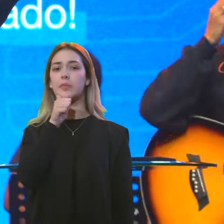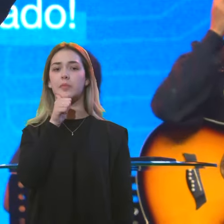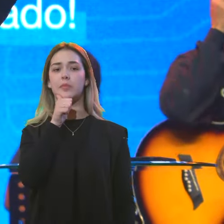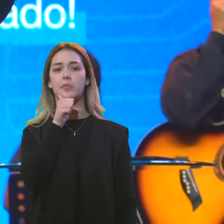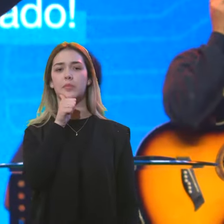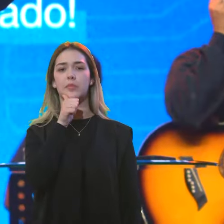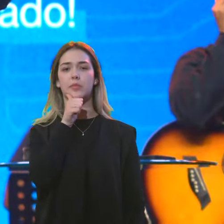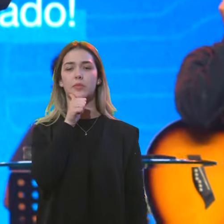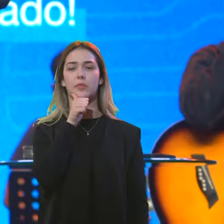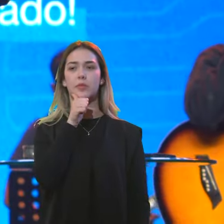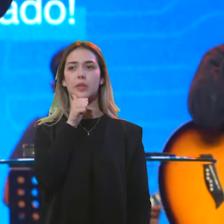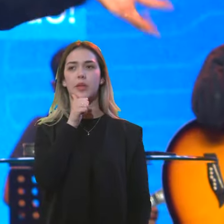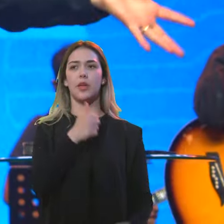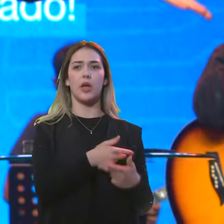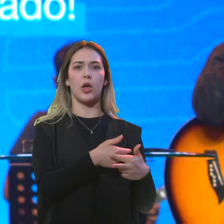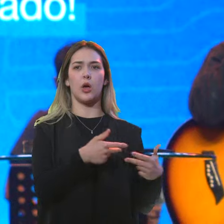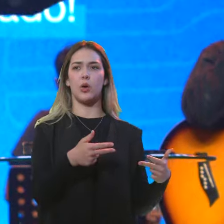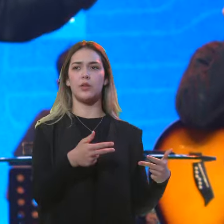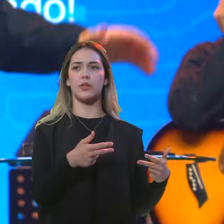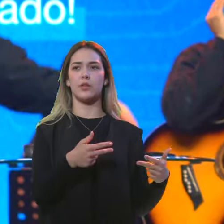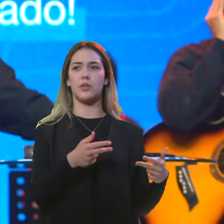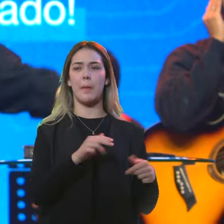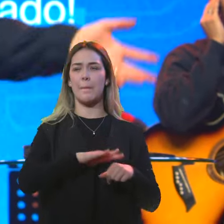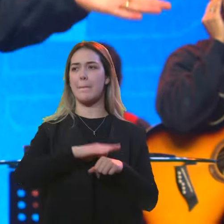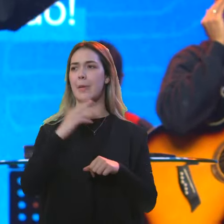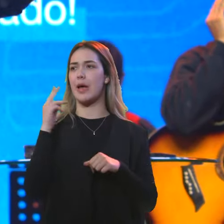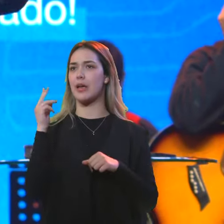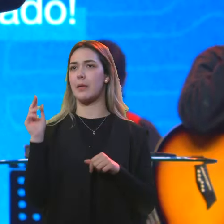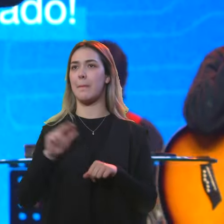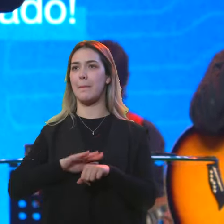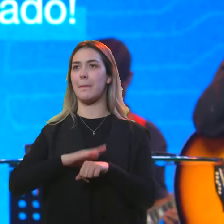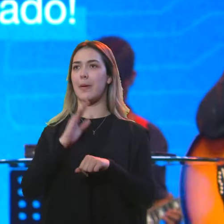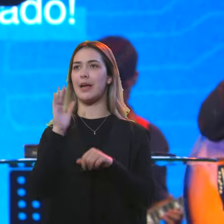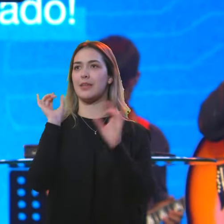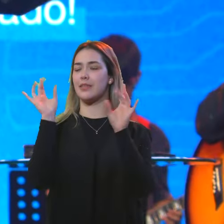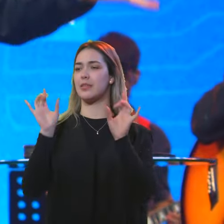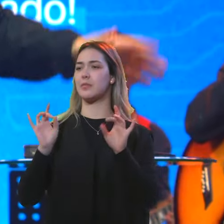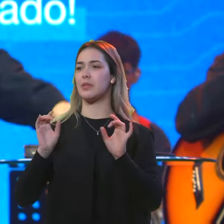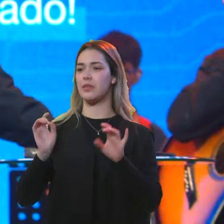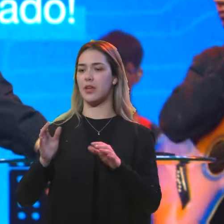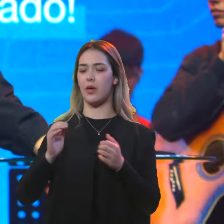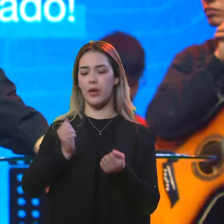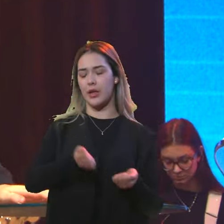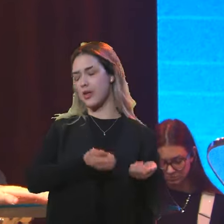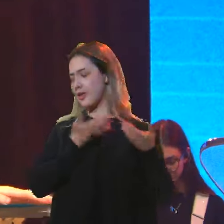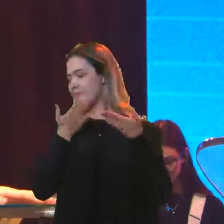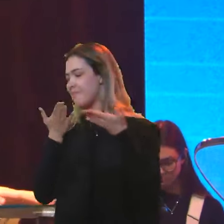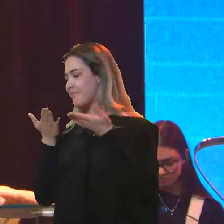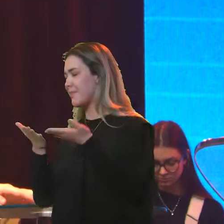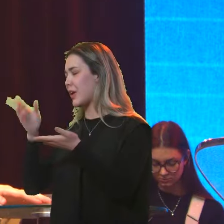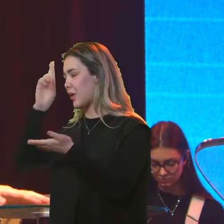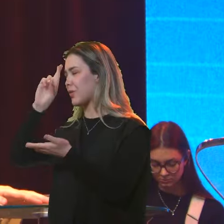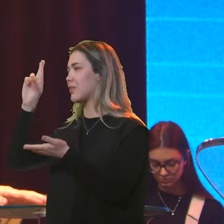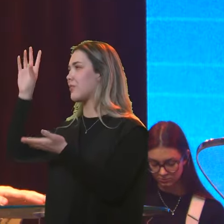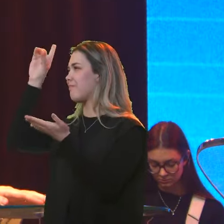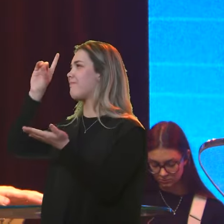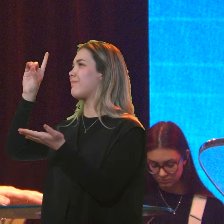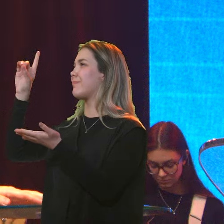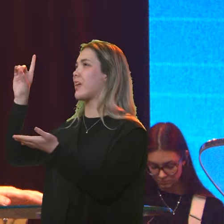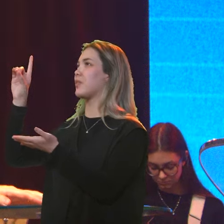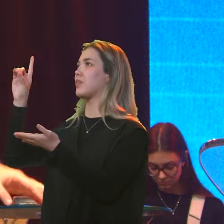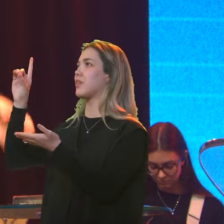um perfume caro, e derramou aos pés de Jesus, querendo dizer: o Senhor é a minha prioridade. E hoje a gente